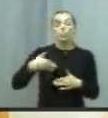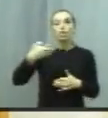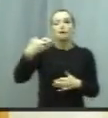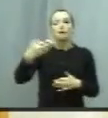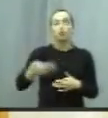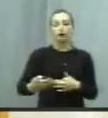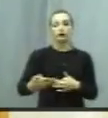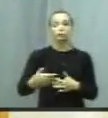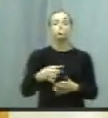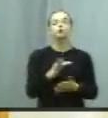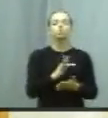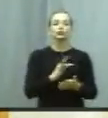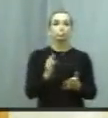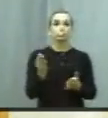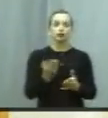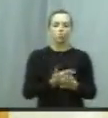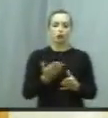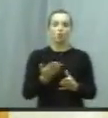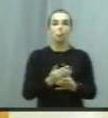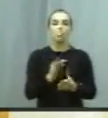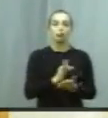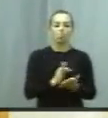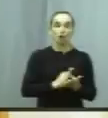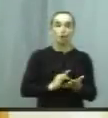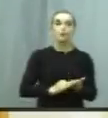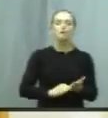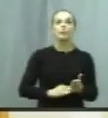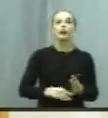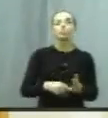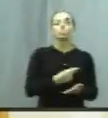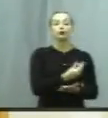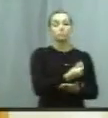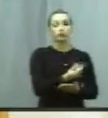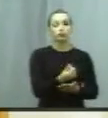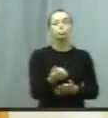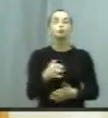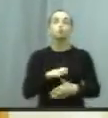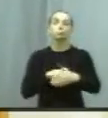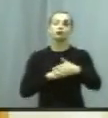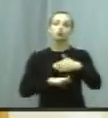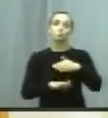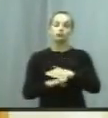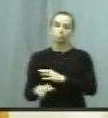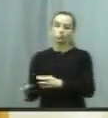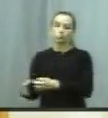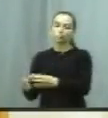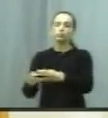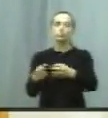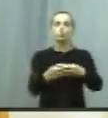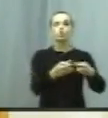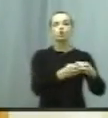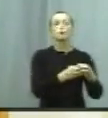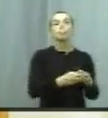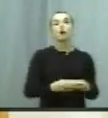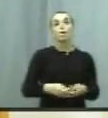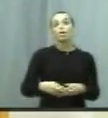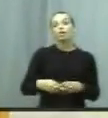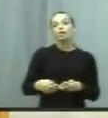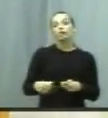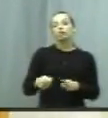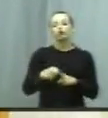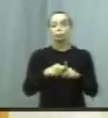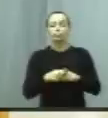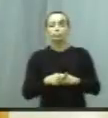revisto o valor dos investimentos e dos lucros das 16 empresas cooperativas de ônibus no período que vai de agosto de 2003